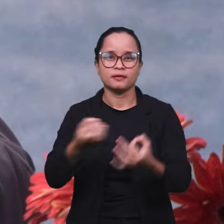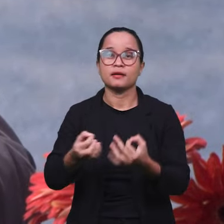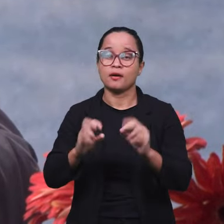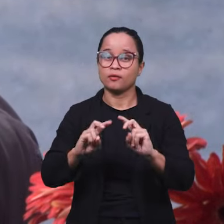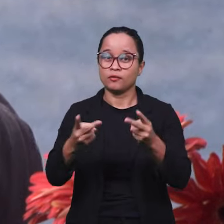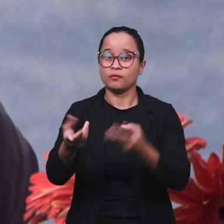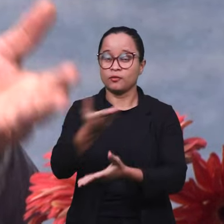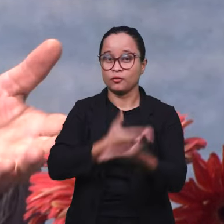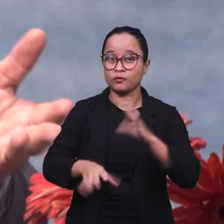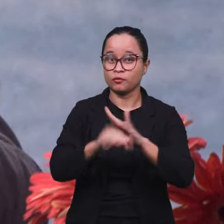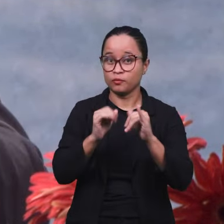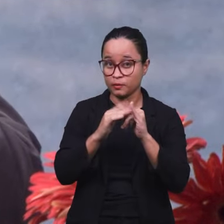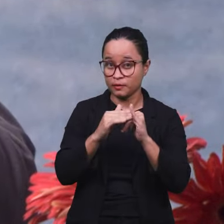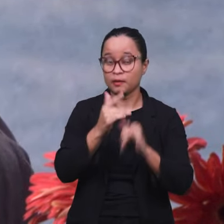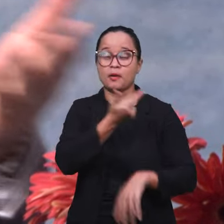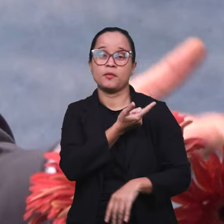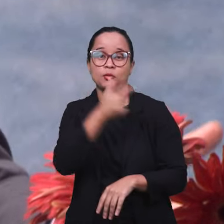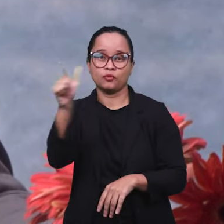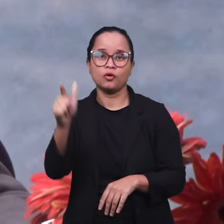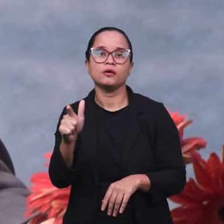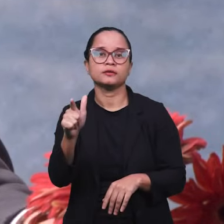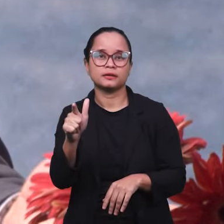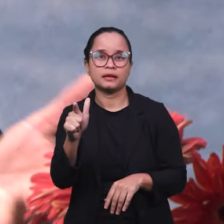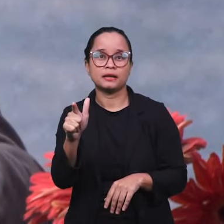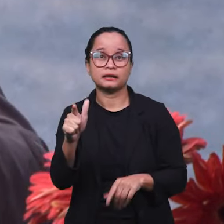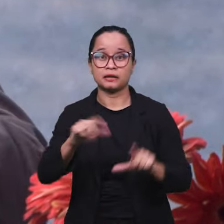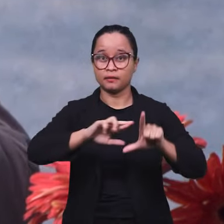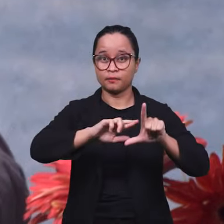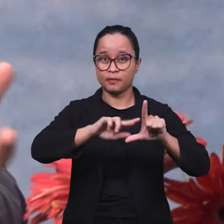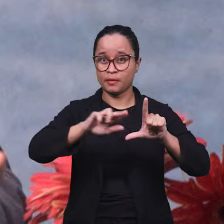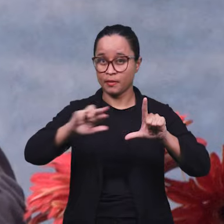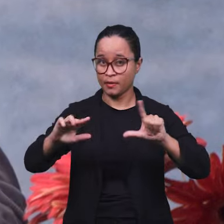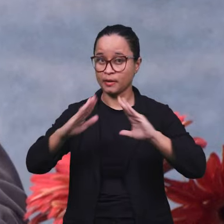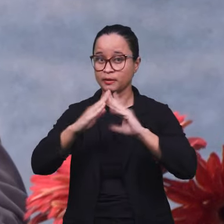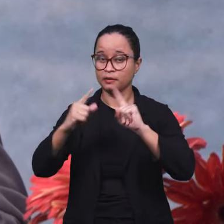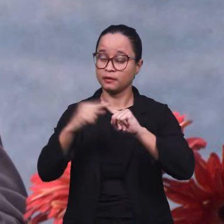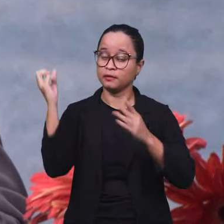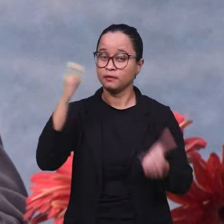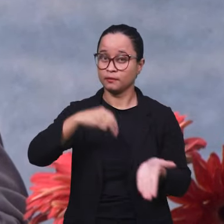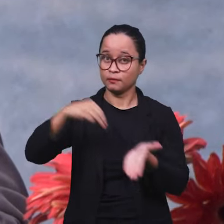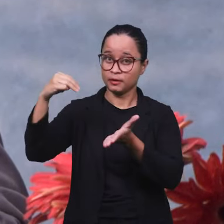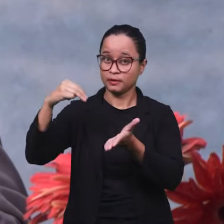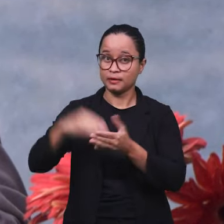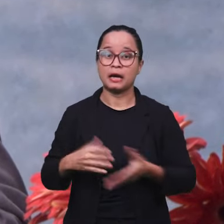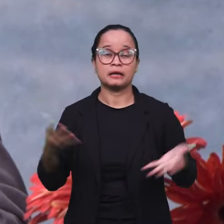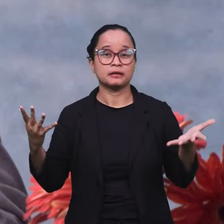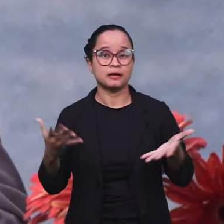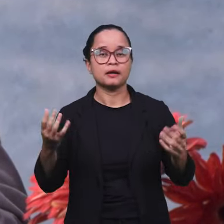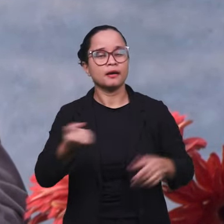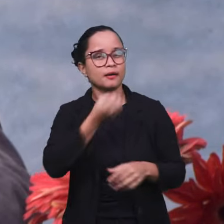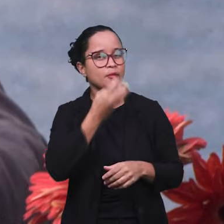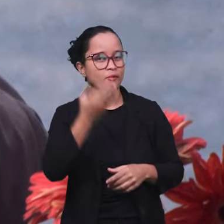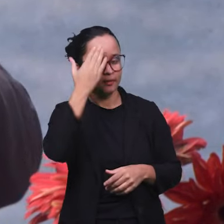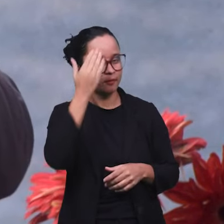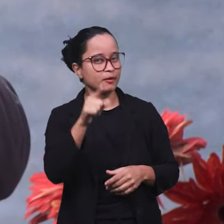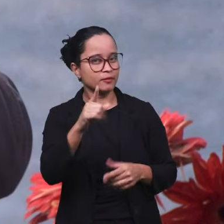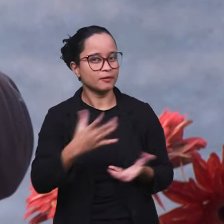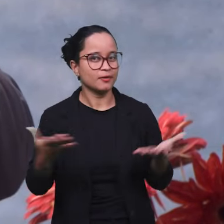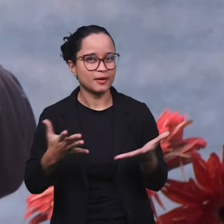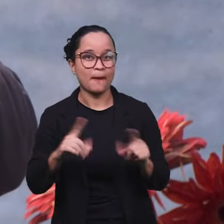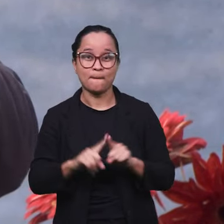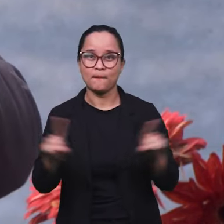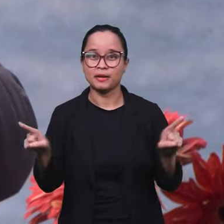assistindo pelo YouTube. Se está assistindo pelos outros canais do sistema multiplataforma da Igreja Cristã Maranata, é bom saber que você